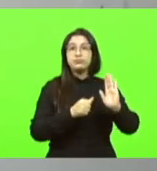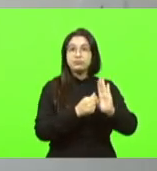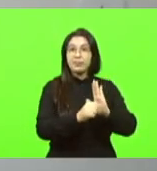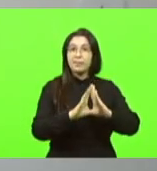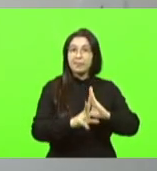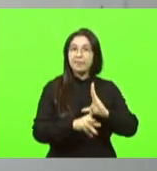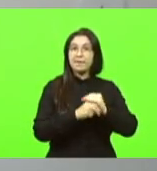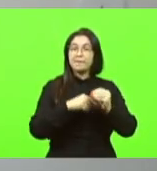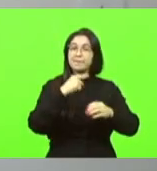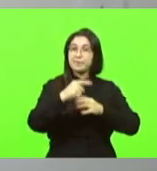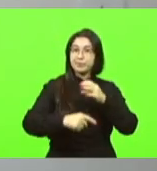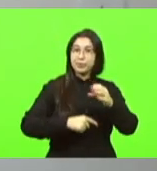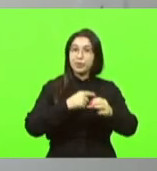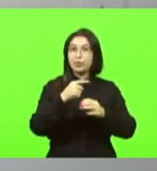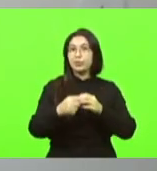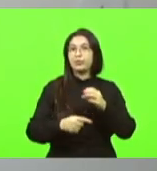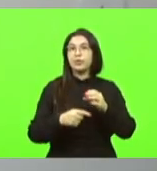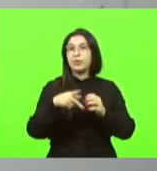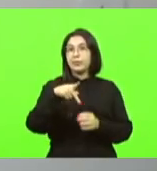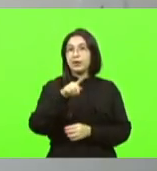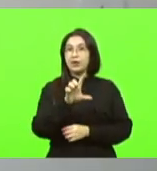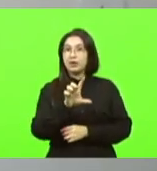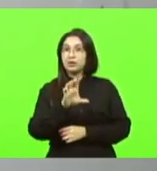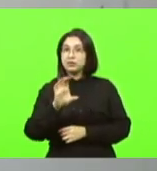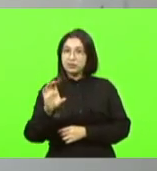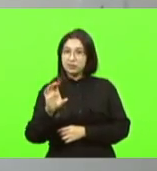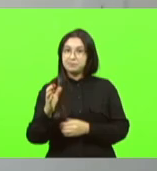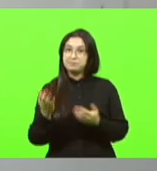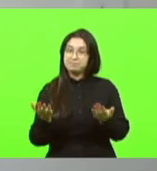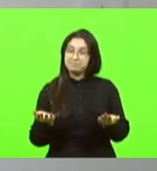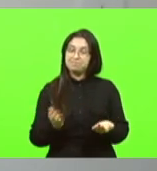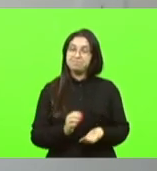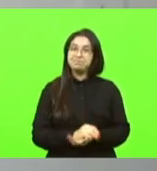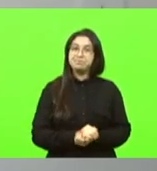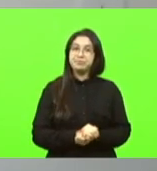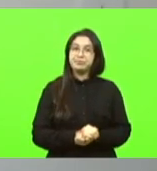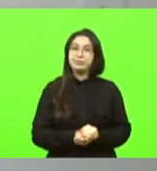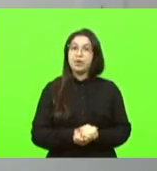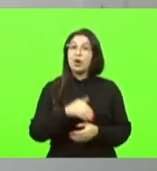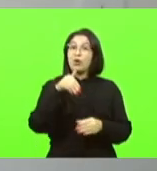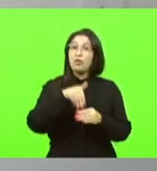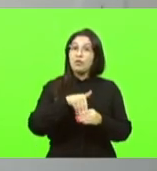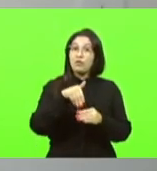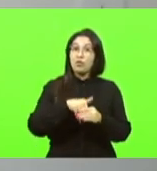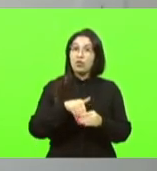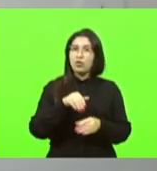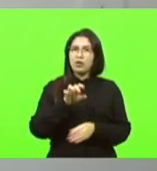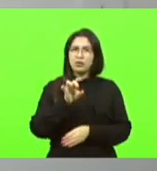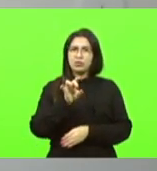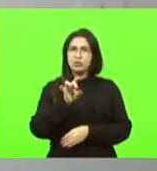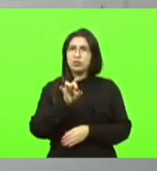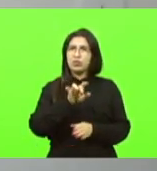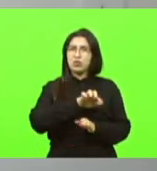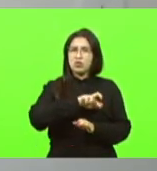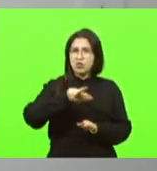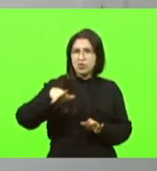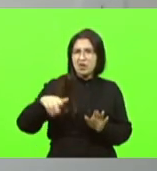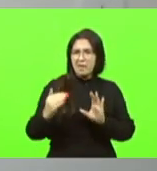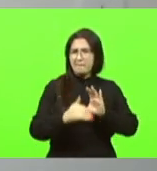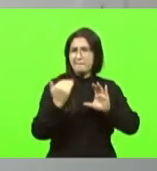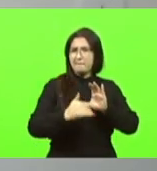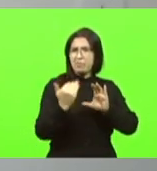Global do que refere ao PLC eu quero aqui ressaltar que eu estou voltando não temos números e nunca as